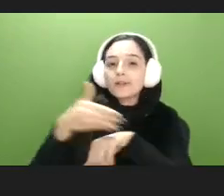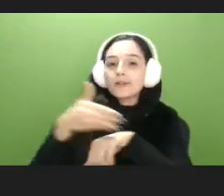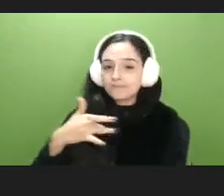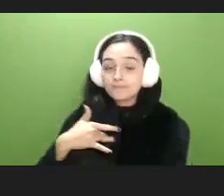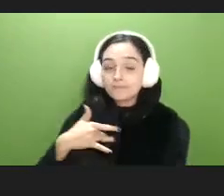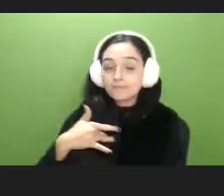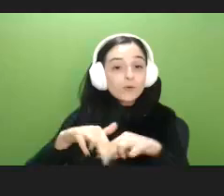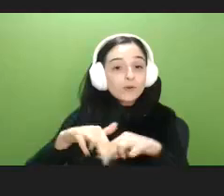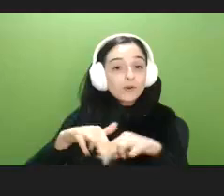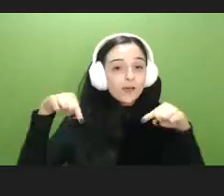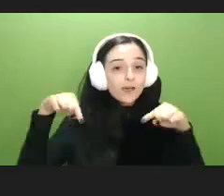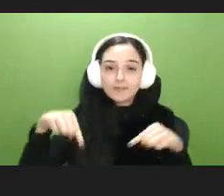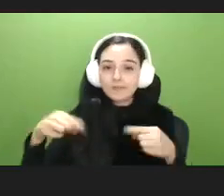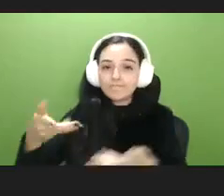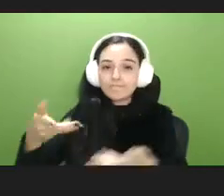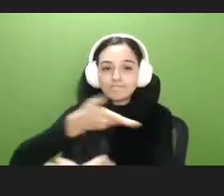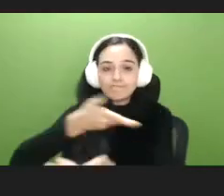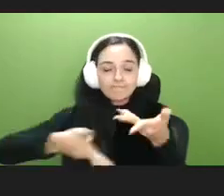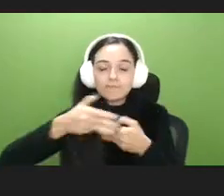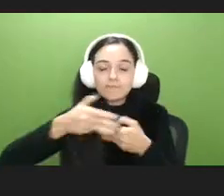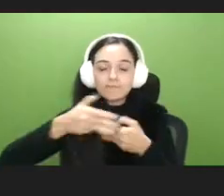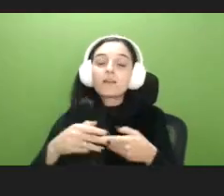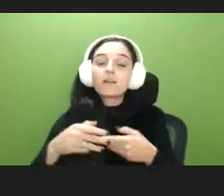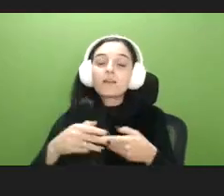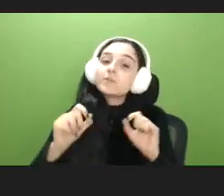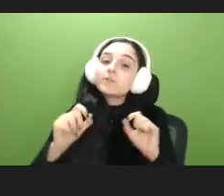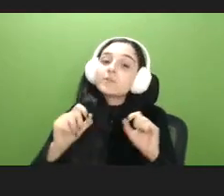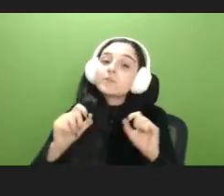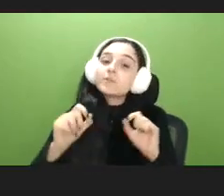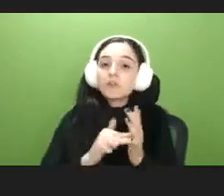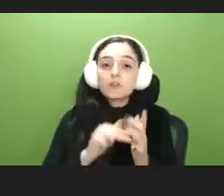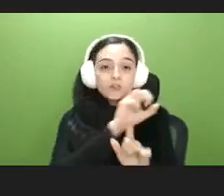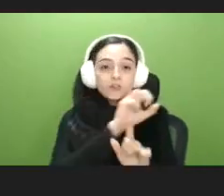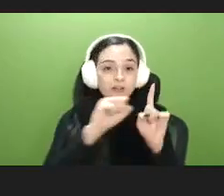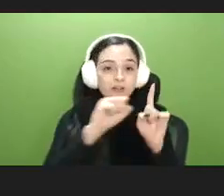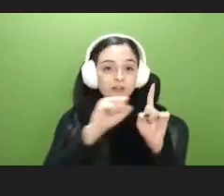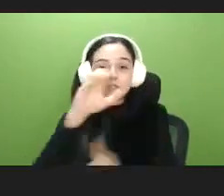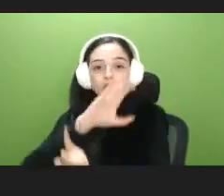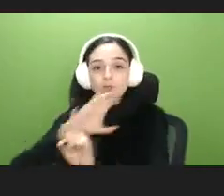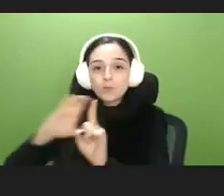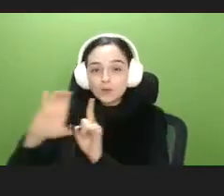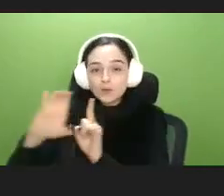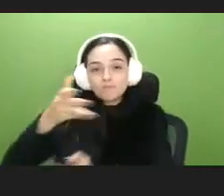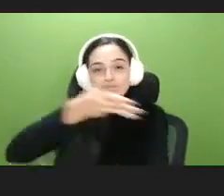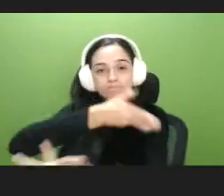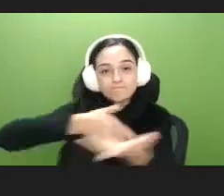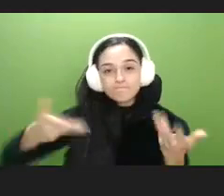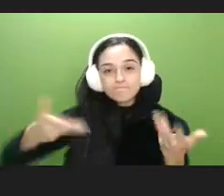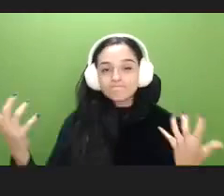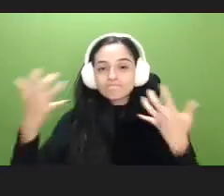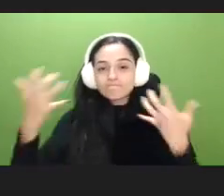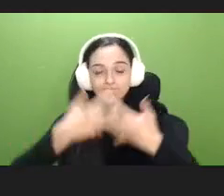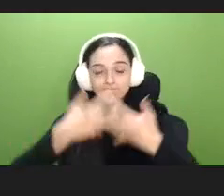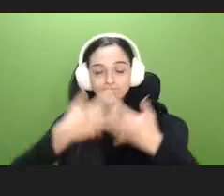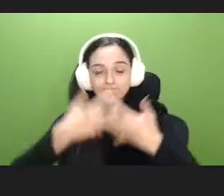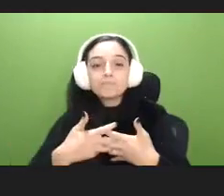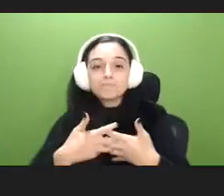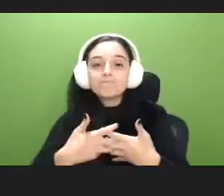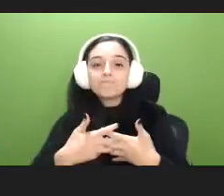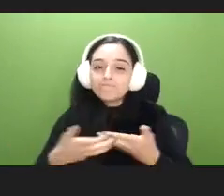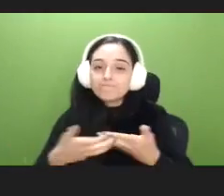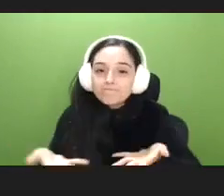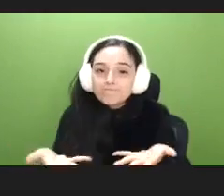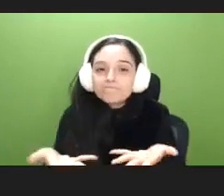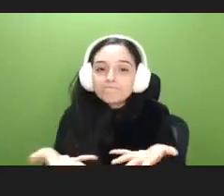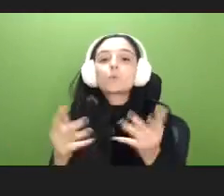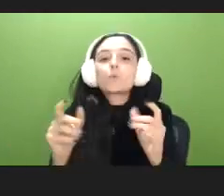a universidade e comunidade, compartilhando conhecimento científico de forma acessível, gratuita e